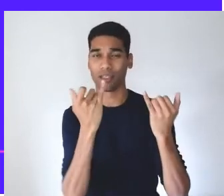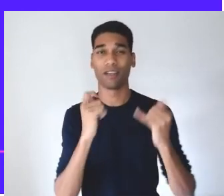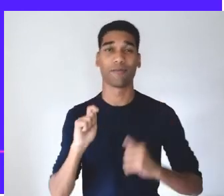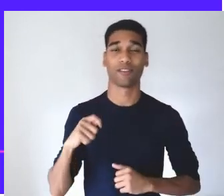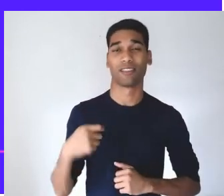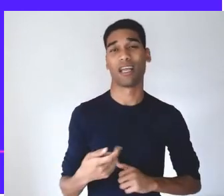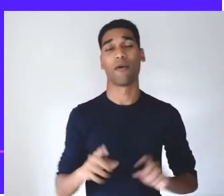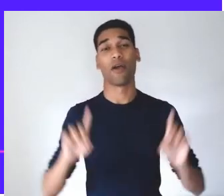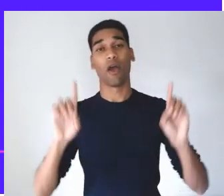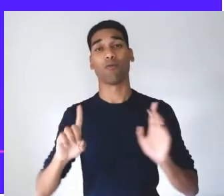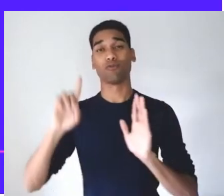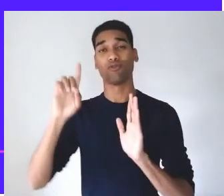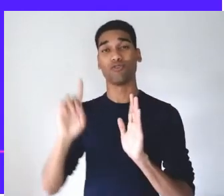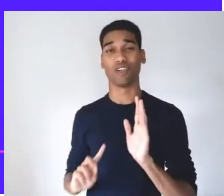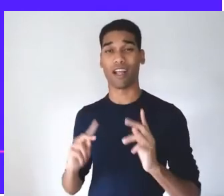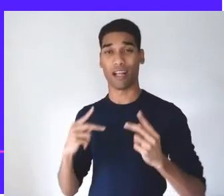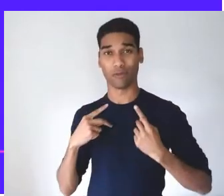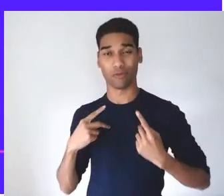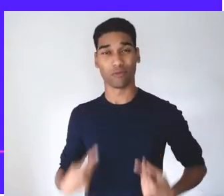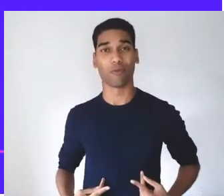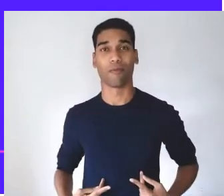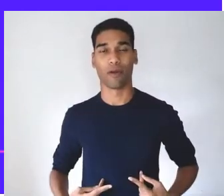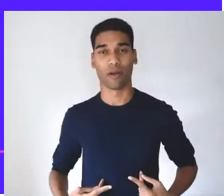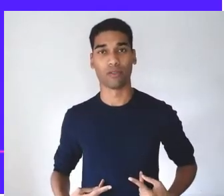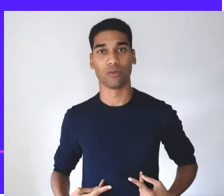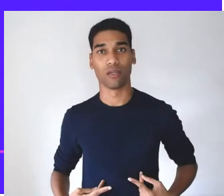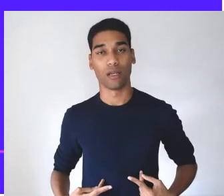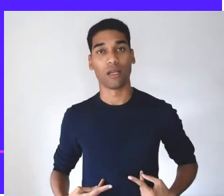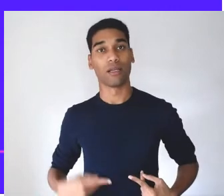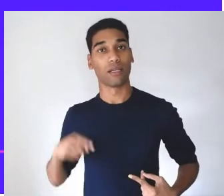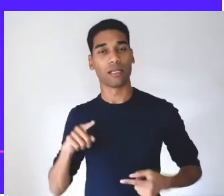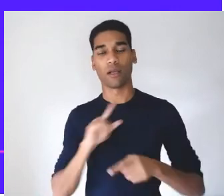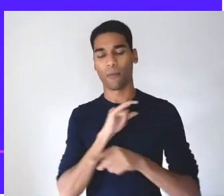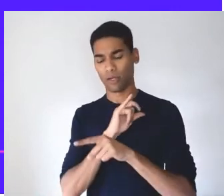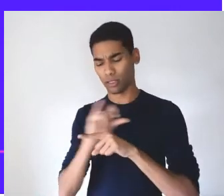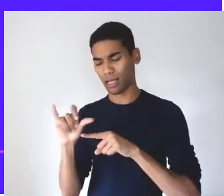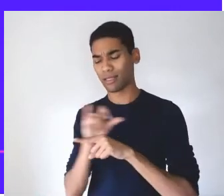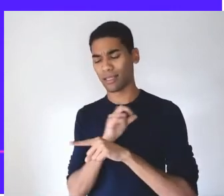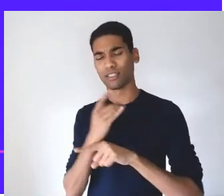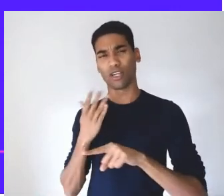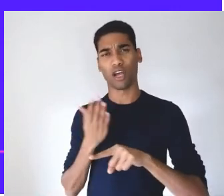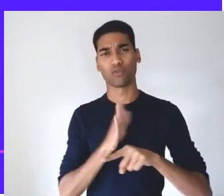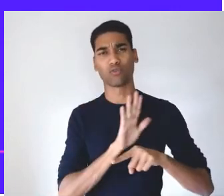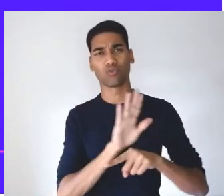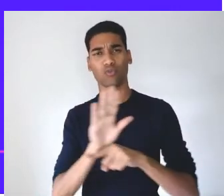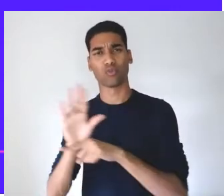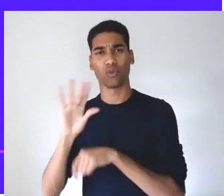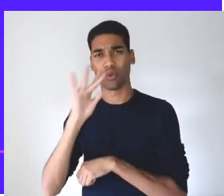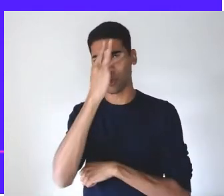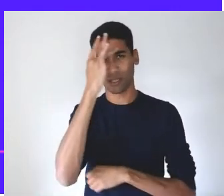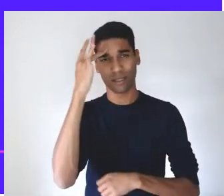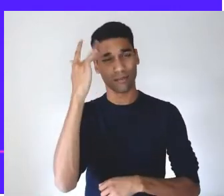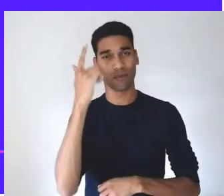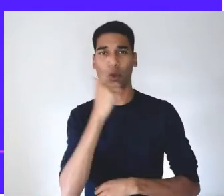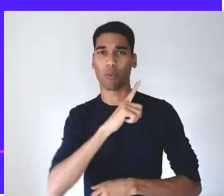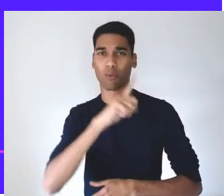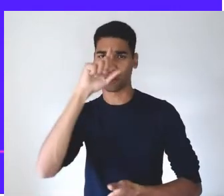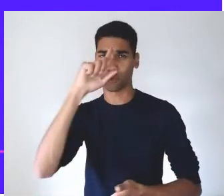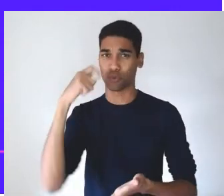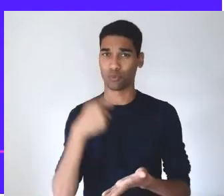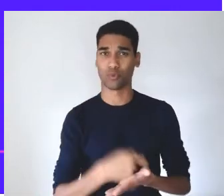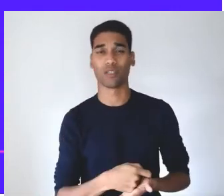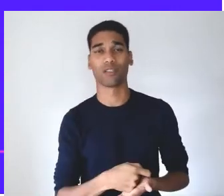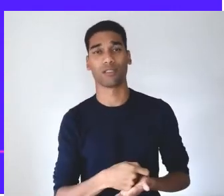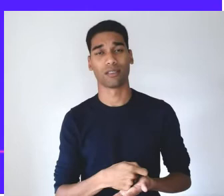uma ferramenta que ajuda as pessoas a tomar decisões mais acertadas nas suas vidas, né?